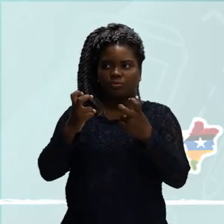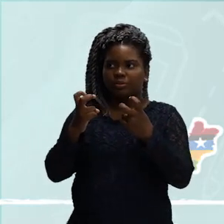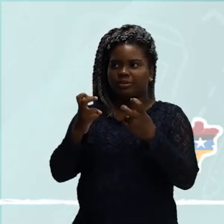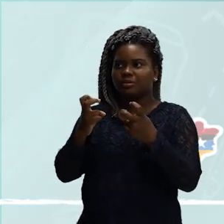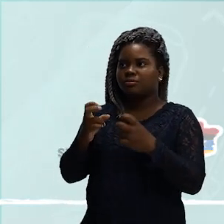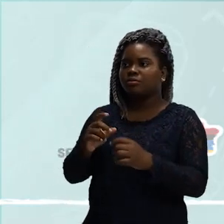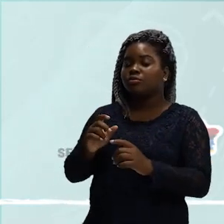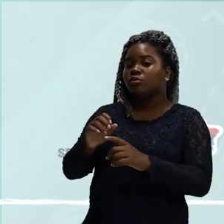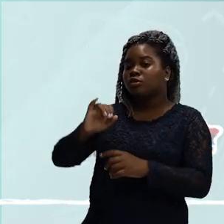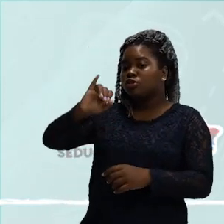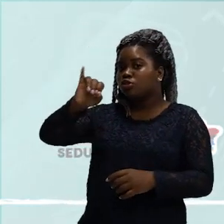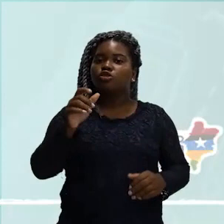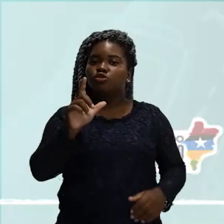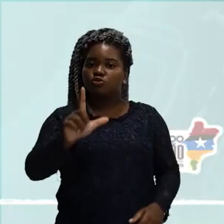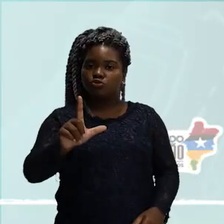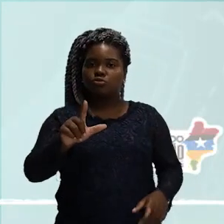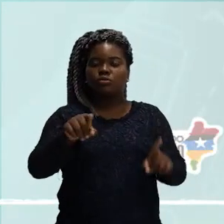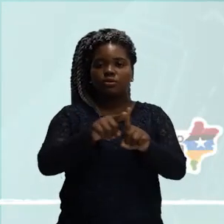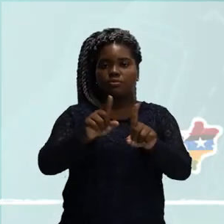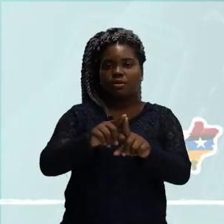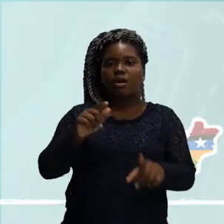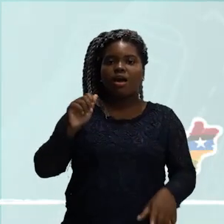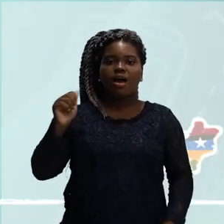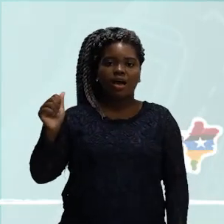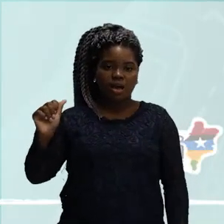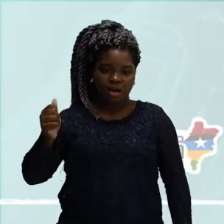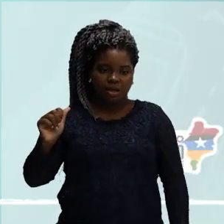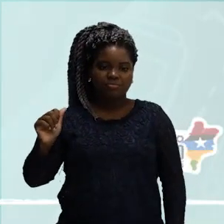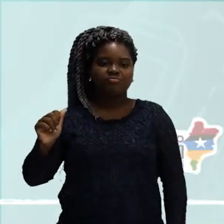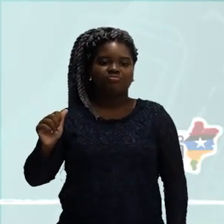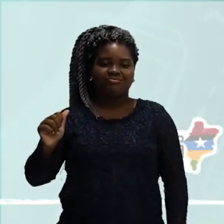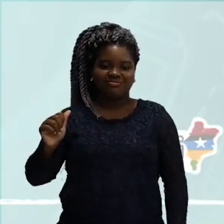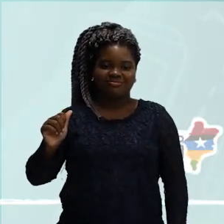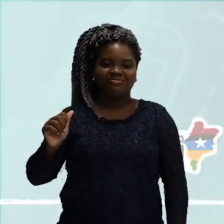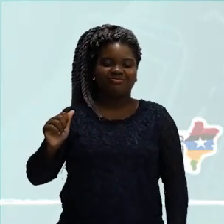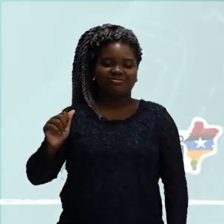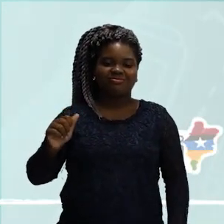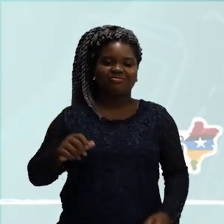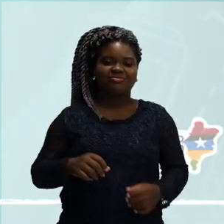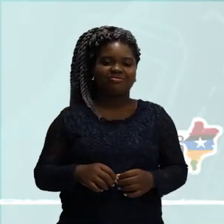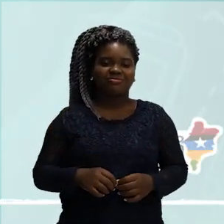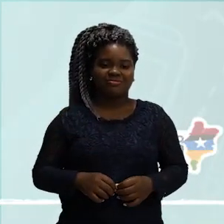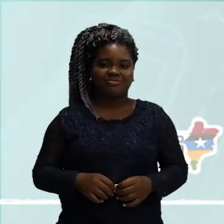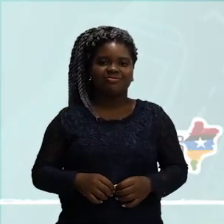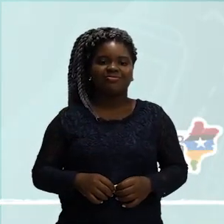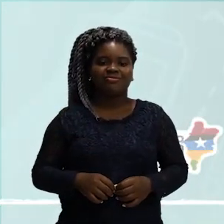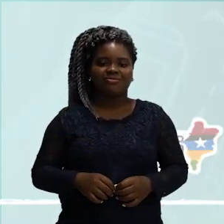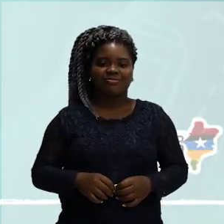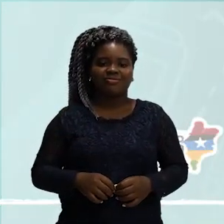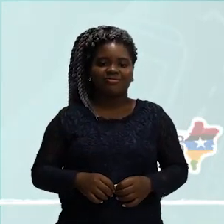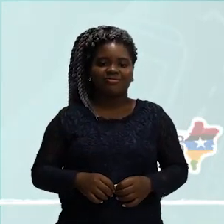mais baixo, aqui a variação foi grande. Tá? Então você analisando os gráficos as informações através do